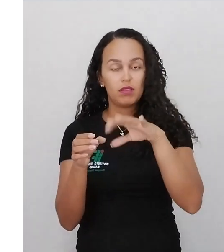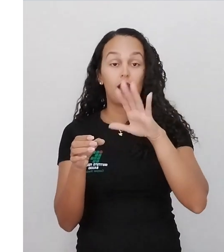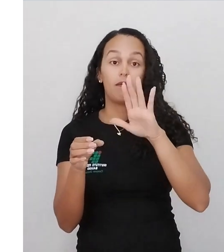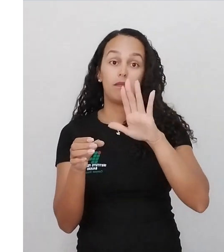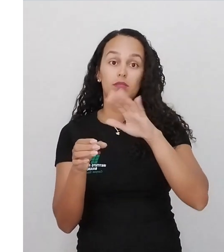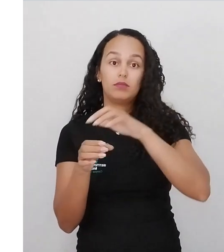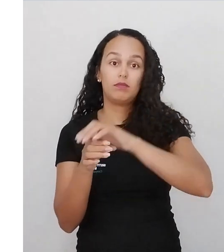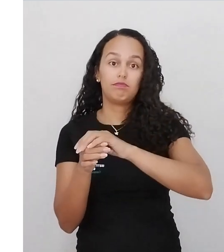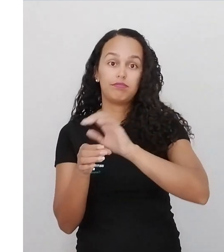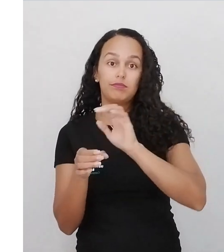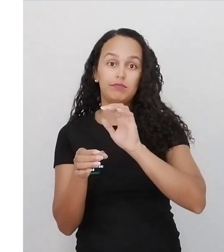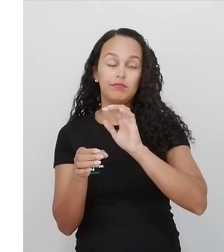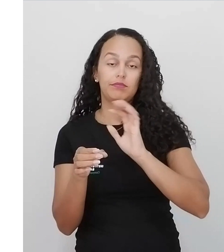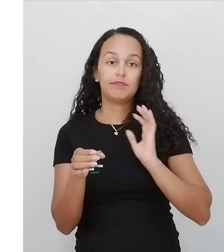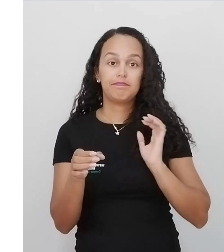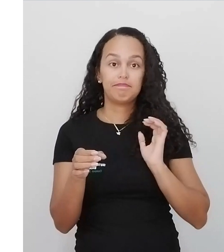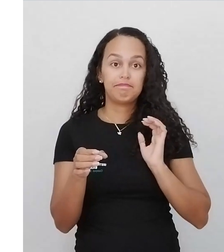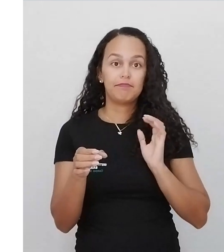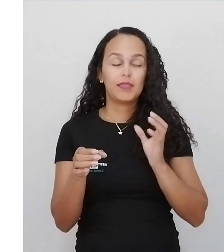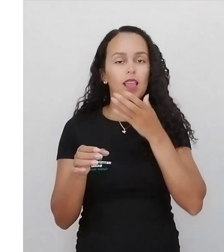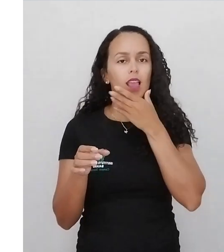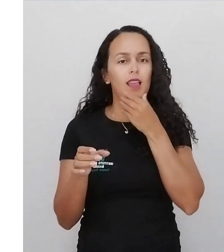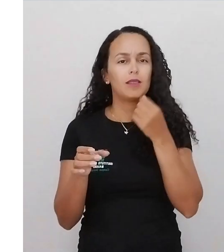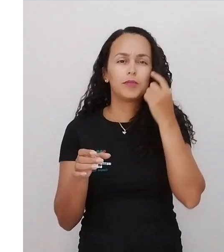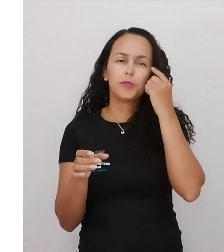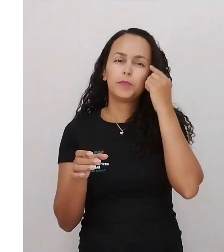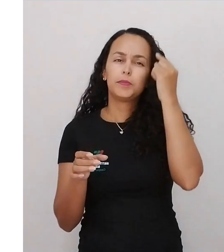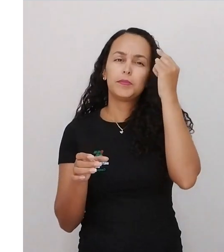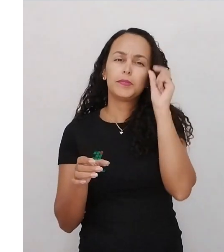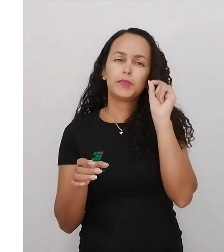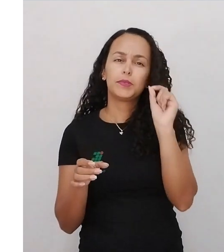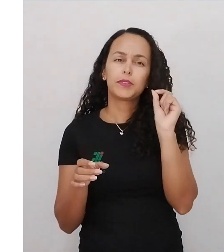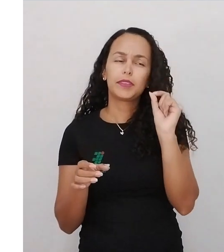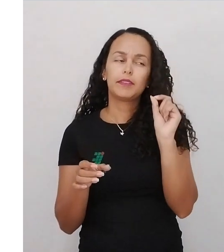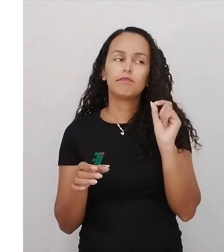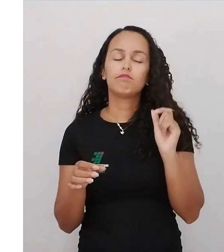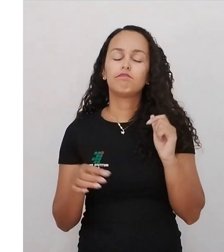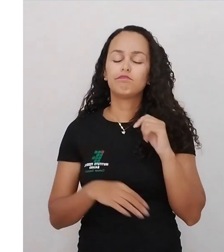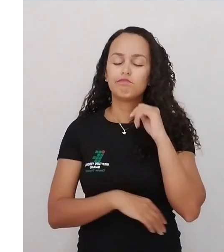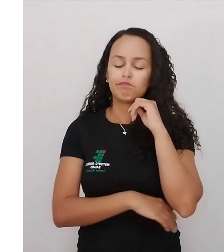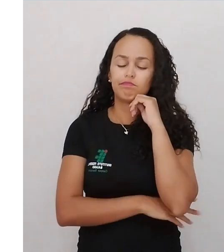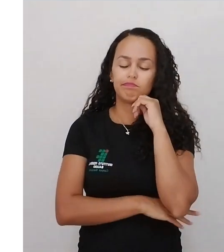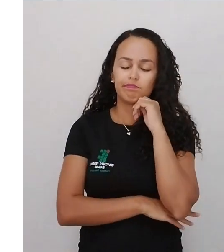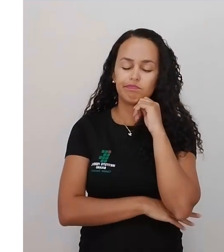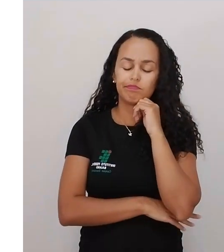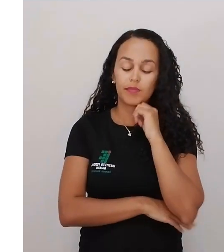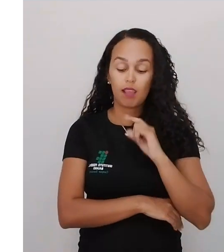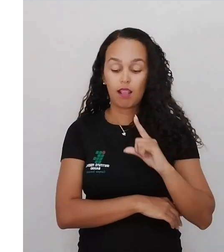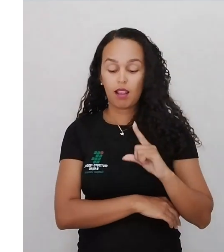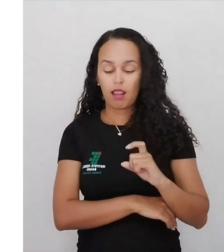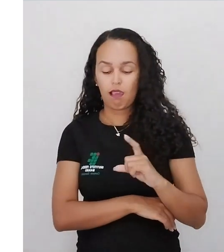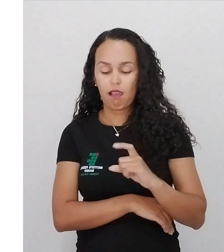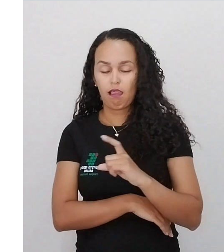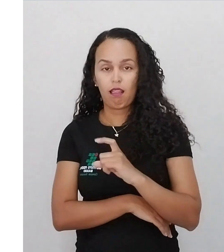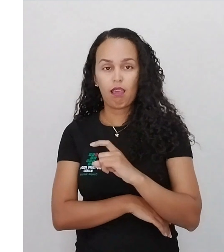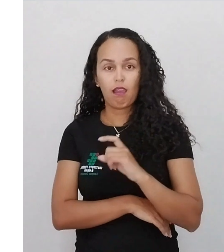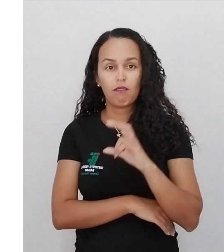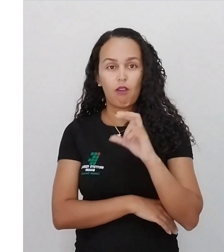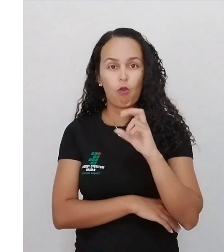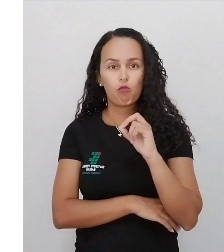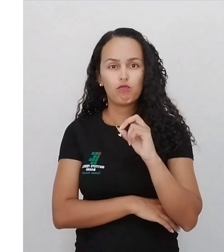dizer que aqueles ovos, né, aquelas larvas depois que se formaram, elas vieram dali